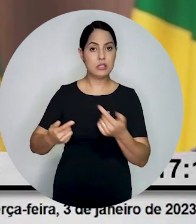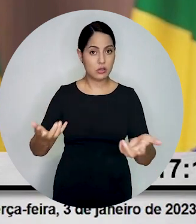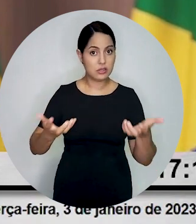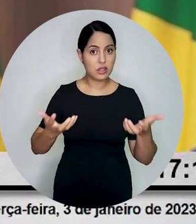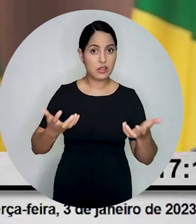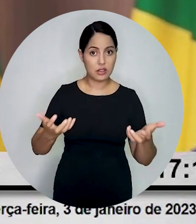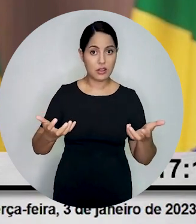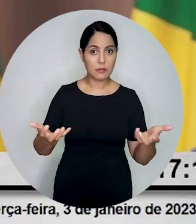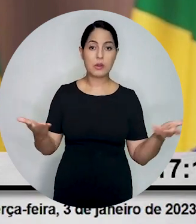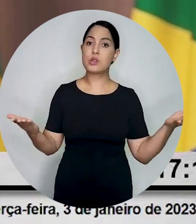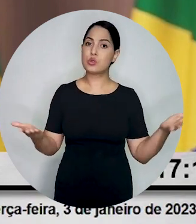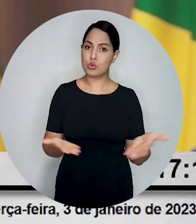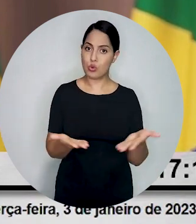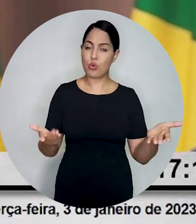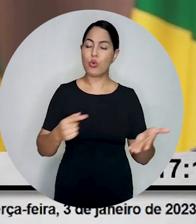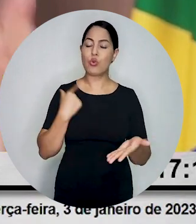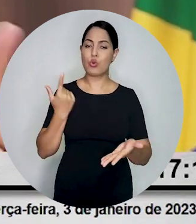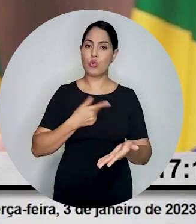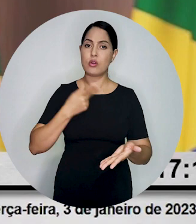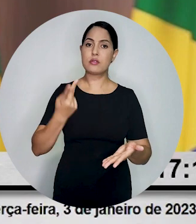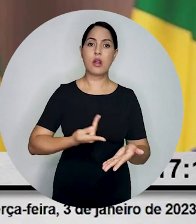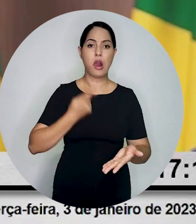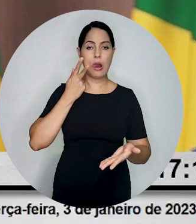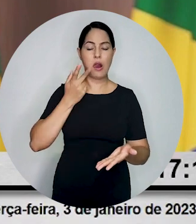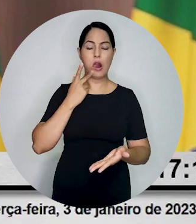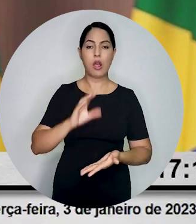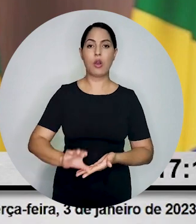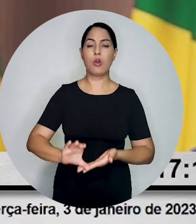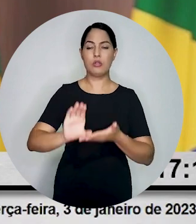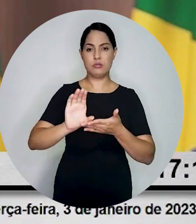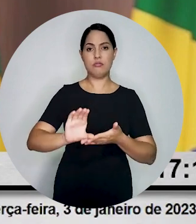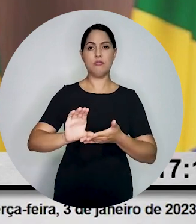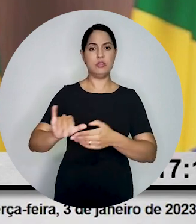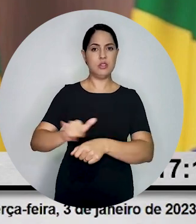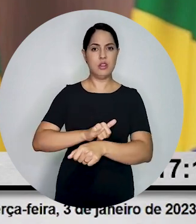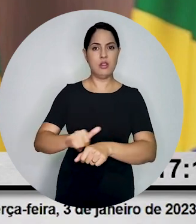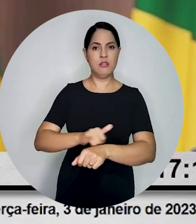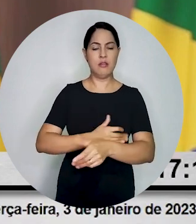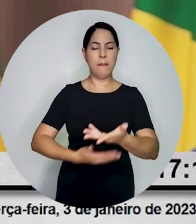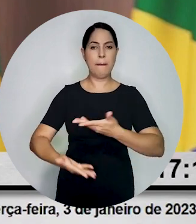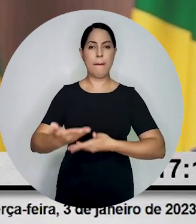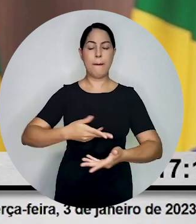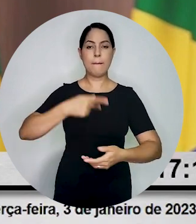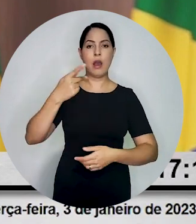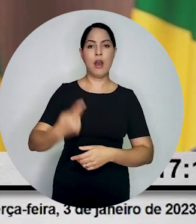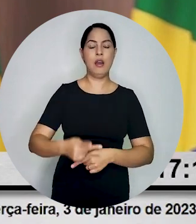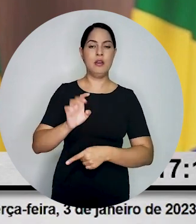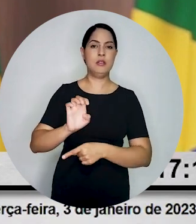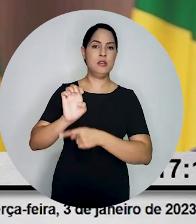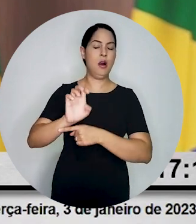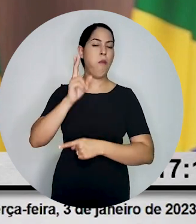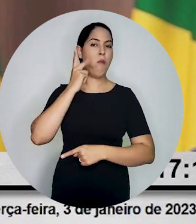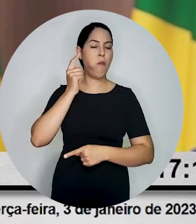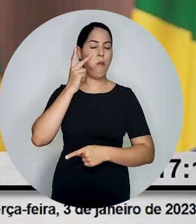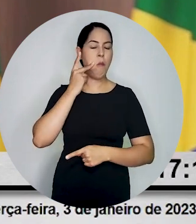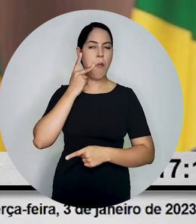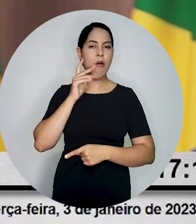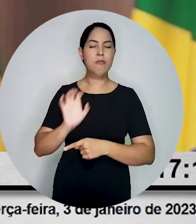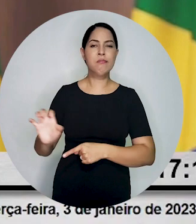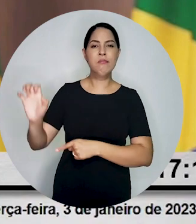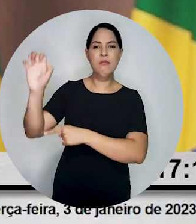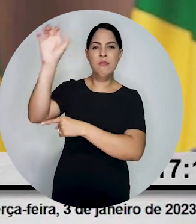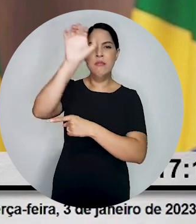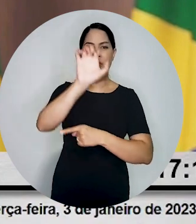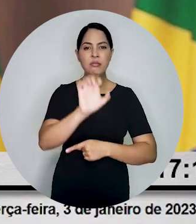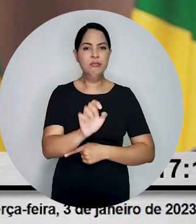E somente agora, este Conselho consegue, em uma articulação absolutamente eficaz, competente, garantir que